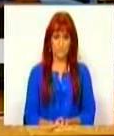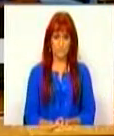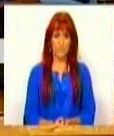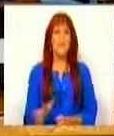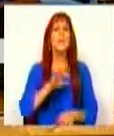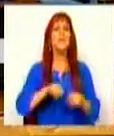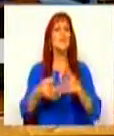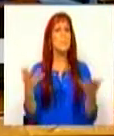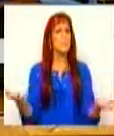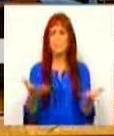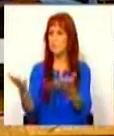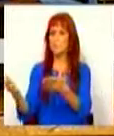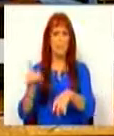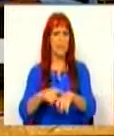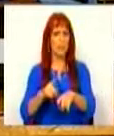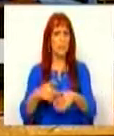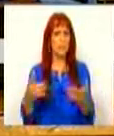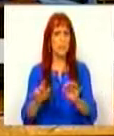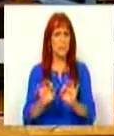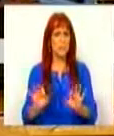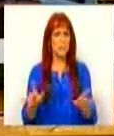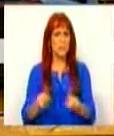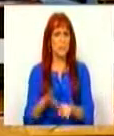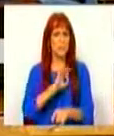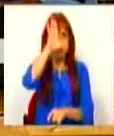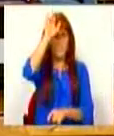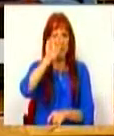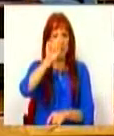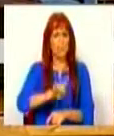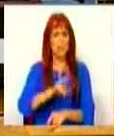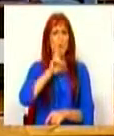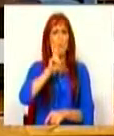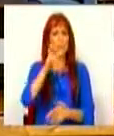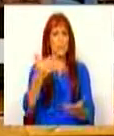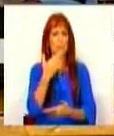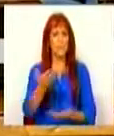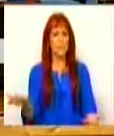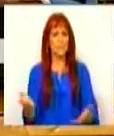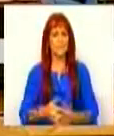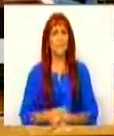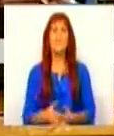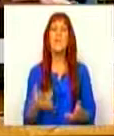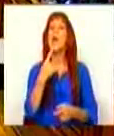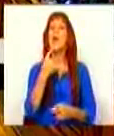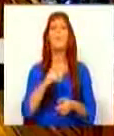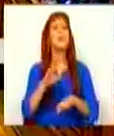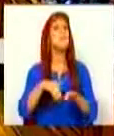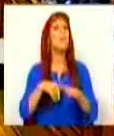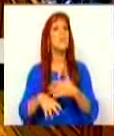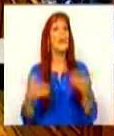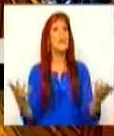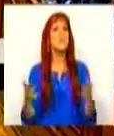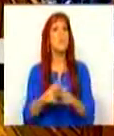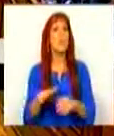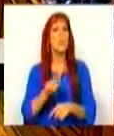Os deputados têm tempo e possibilidade de o Primeiro-Ministro responder, se faz favor. A pergunta foi feita, não